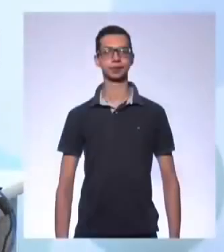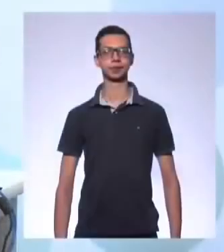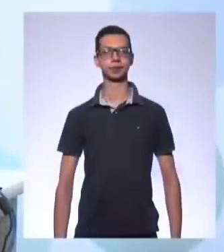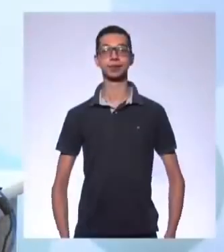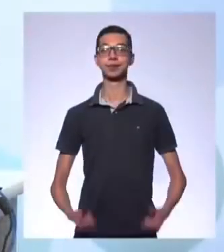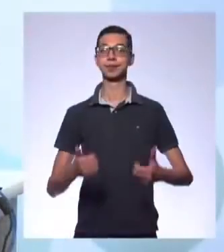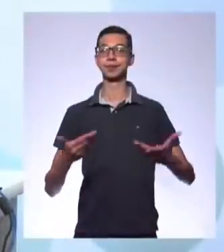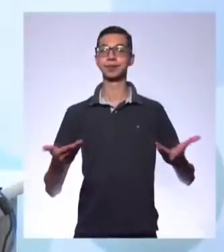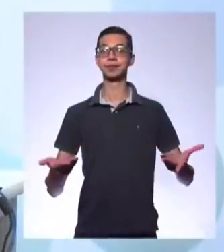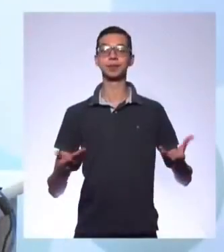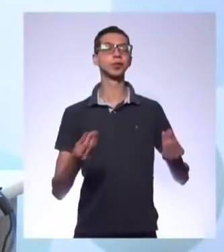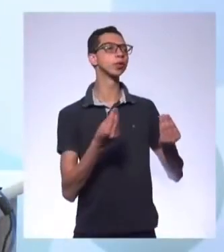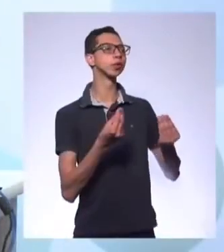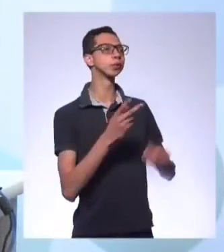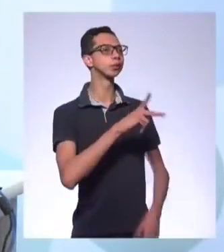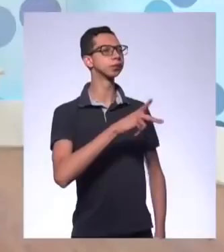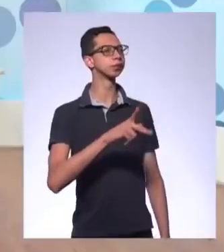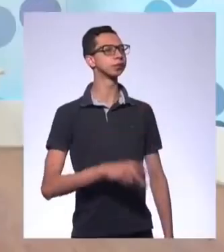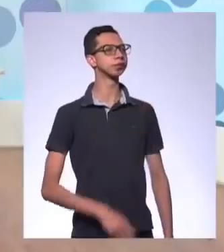Então, professor.